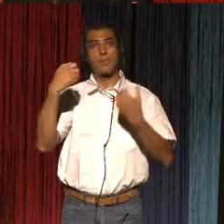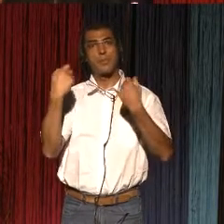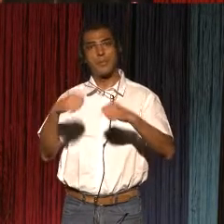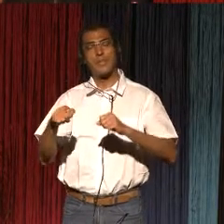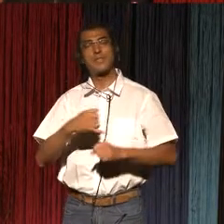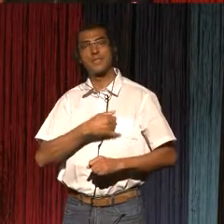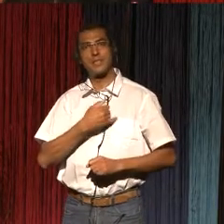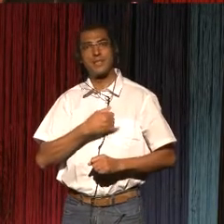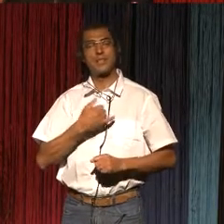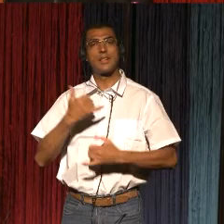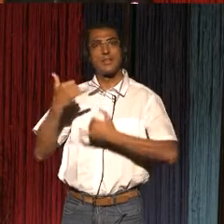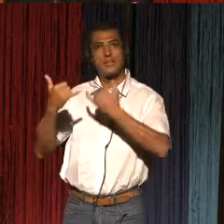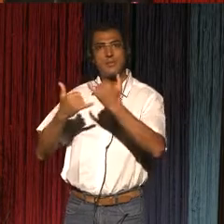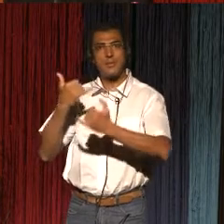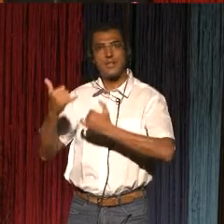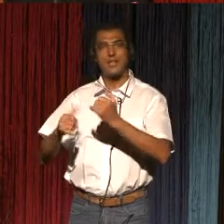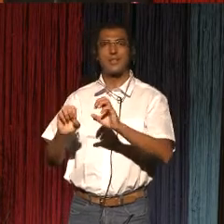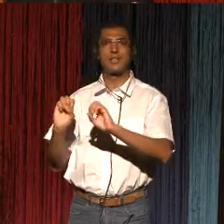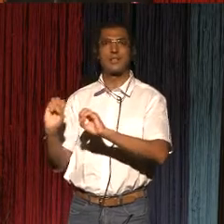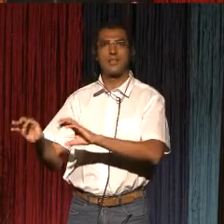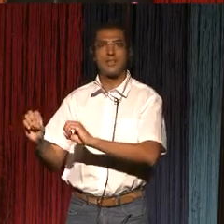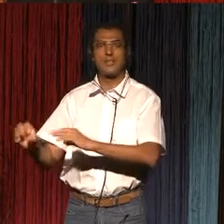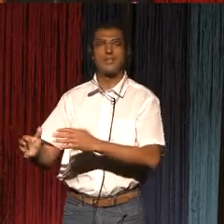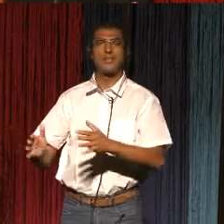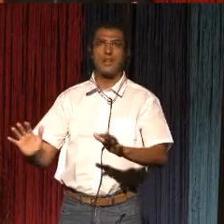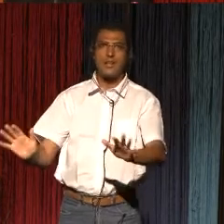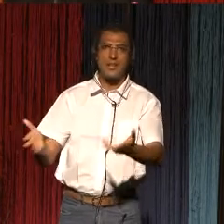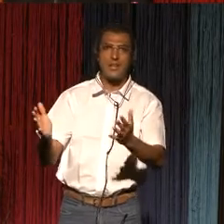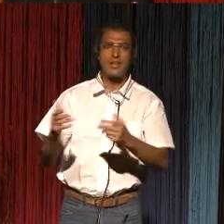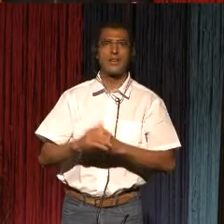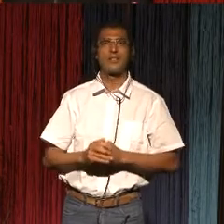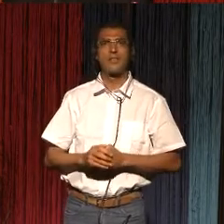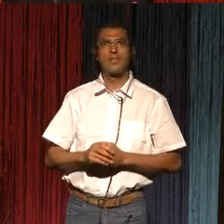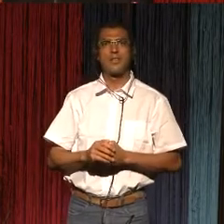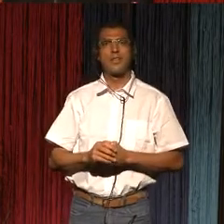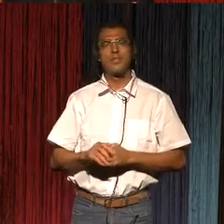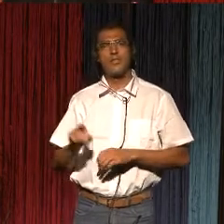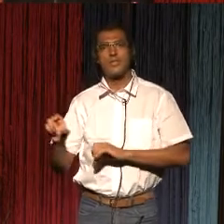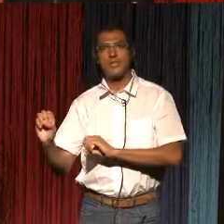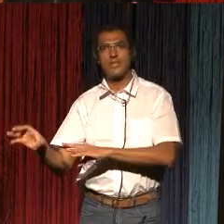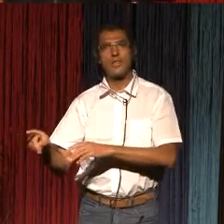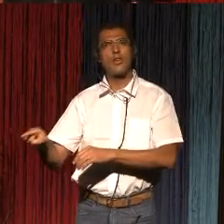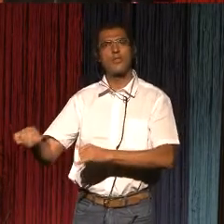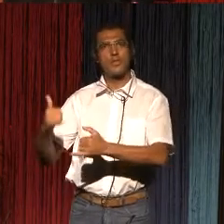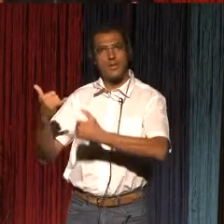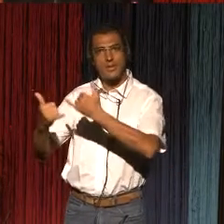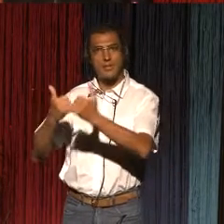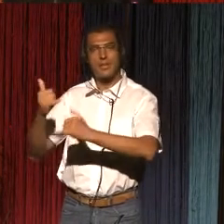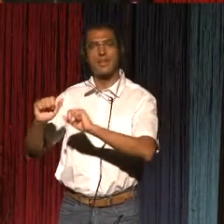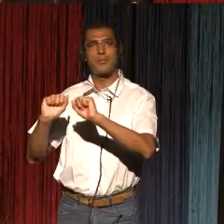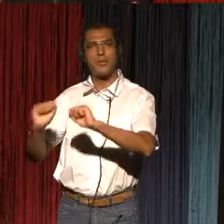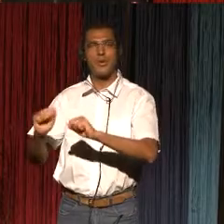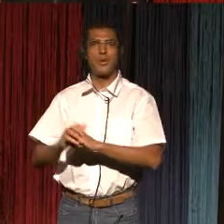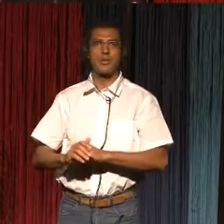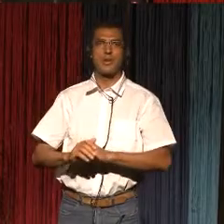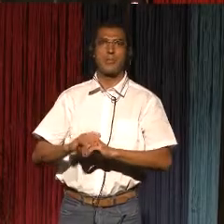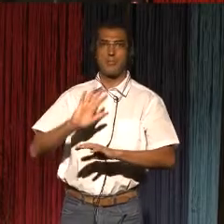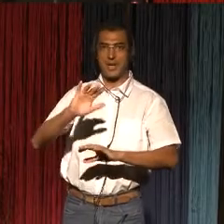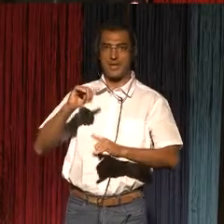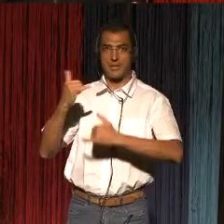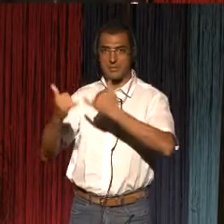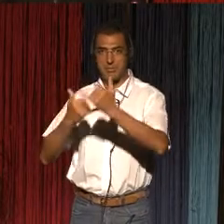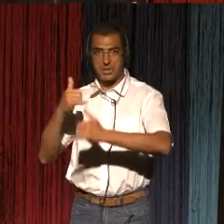educação formal. E quando fala que elas precisam brincar, não estou falando brinquem, façam o que quiserem. Não, elas precisam de